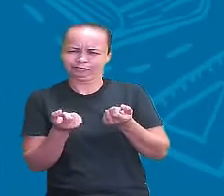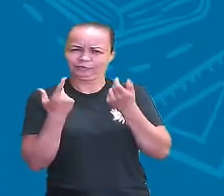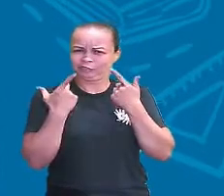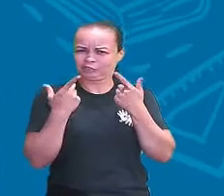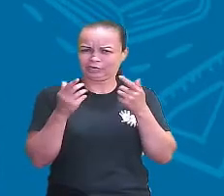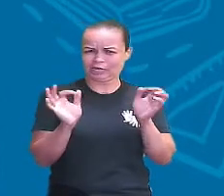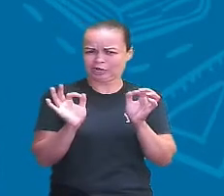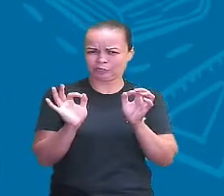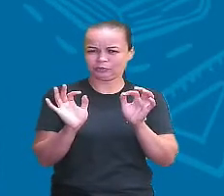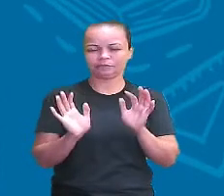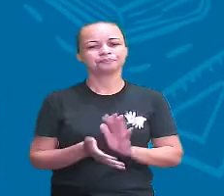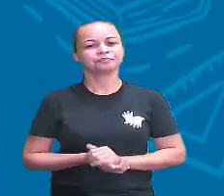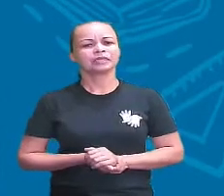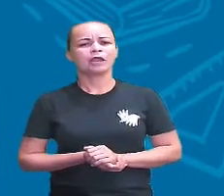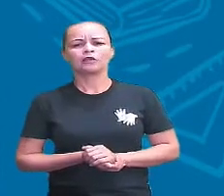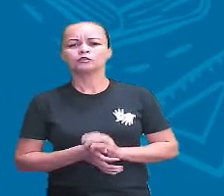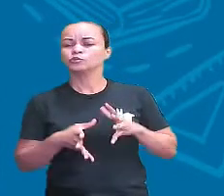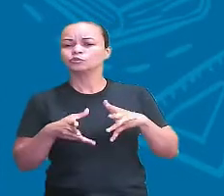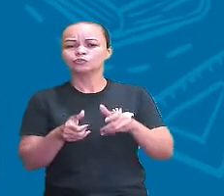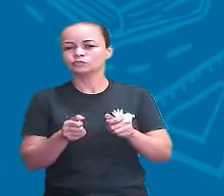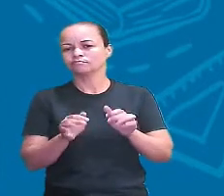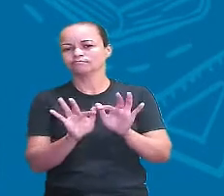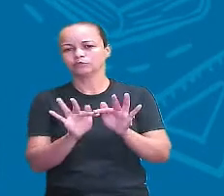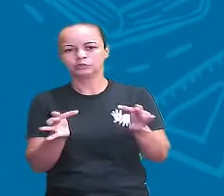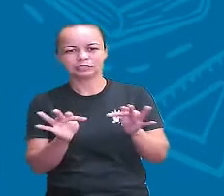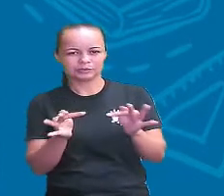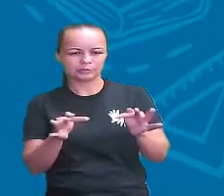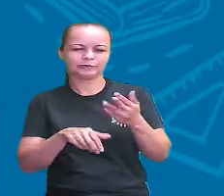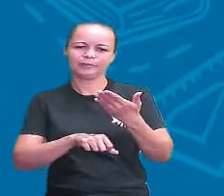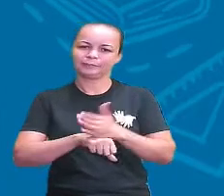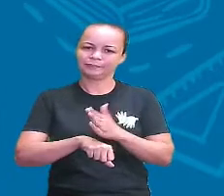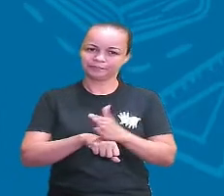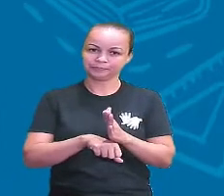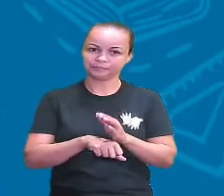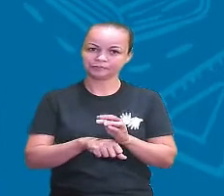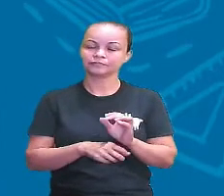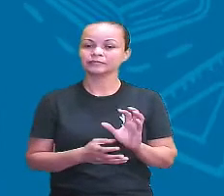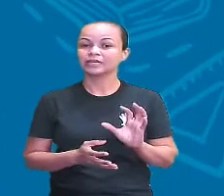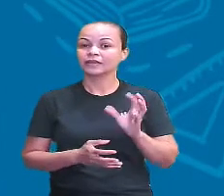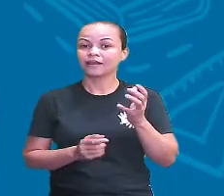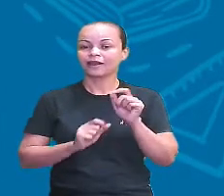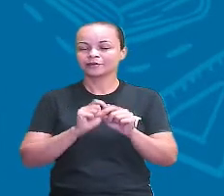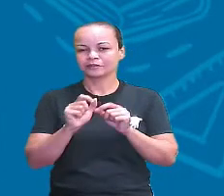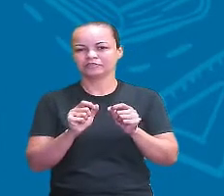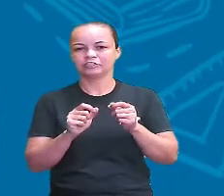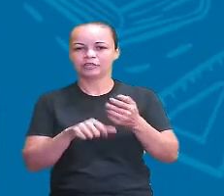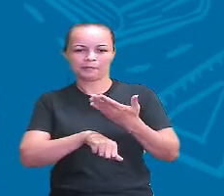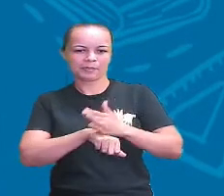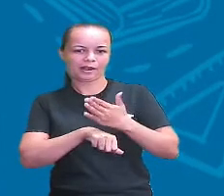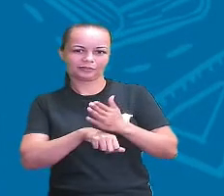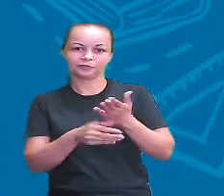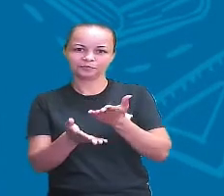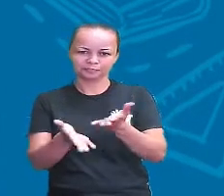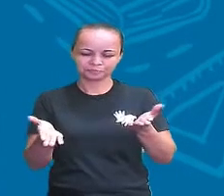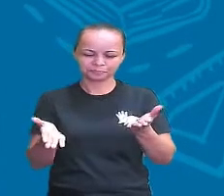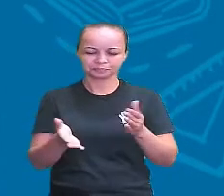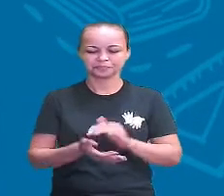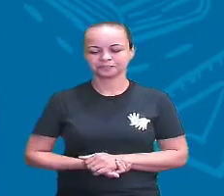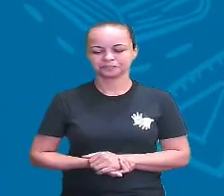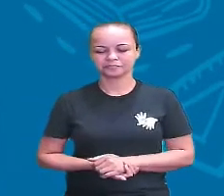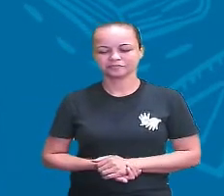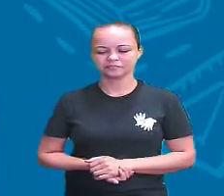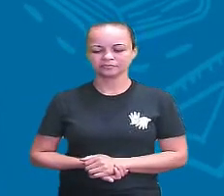nem monstruoso não, tá? Tudo muito simples, muito prático. E claro, eu vou deixar ainda mais prático para vocês. Bom, agora